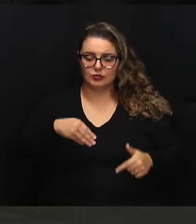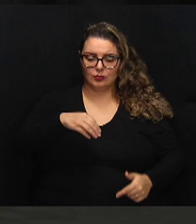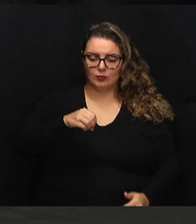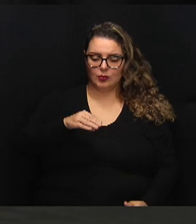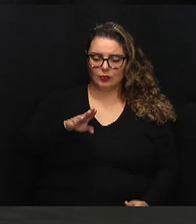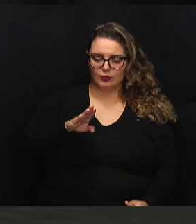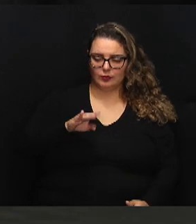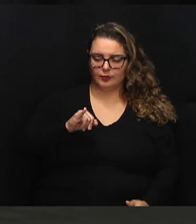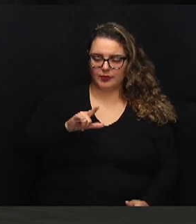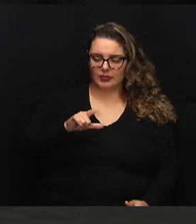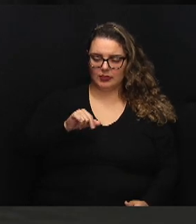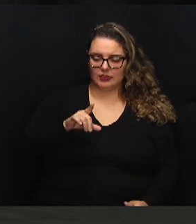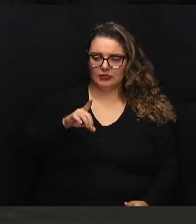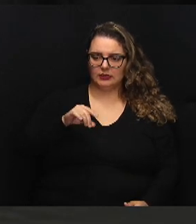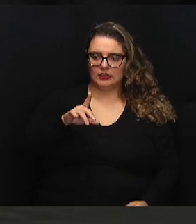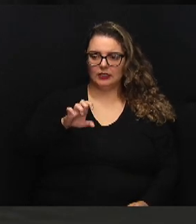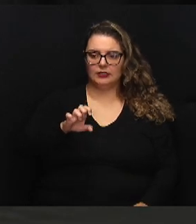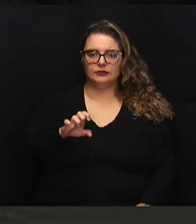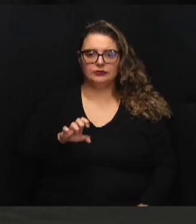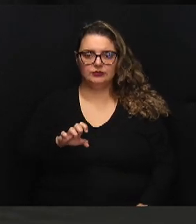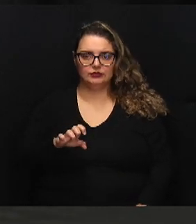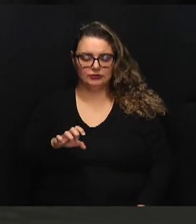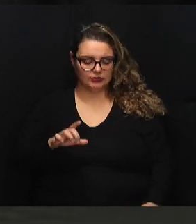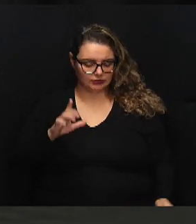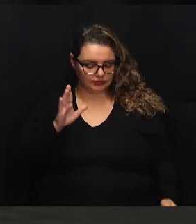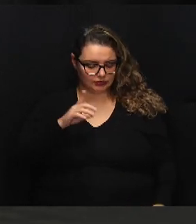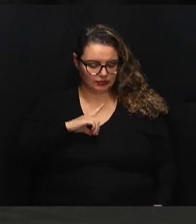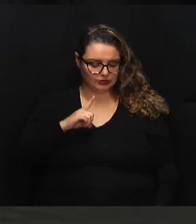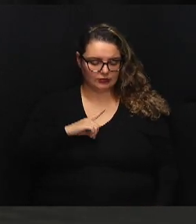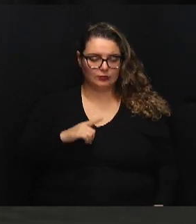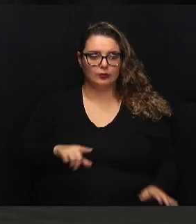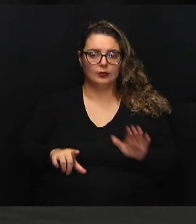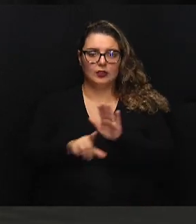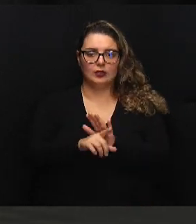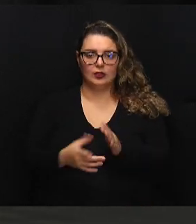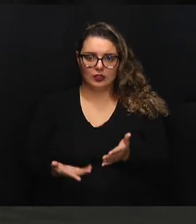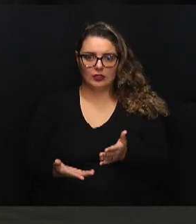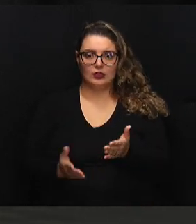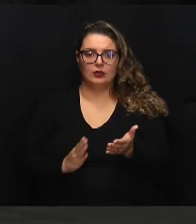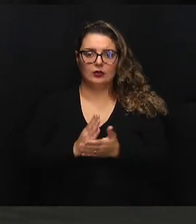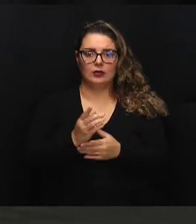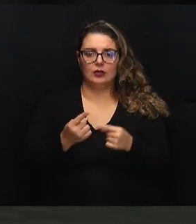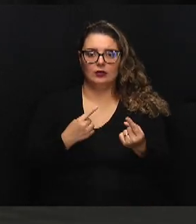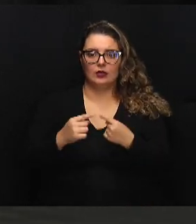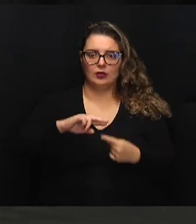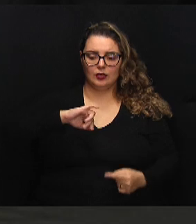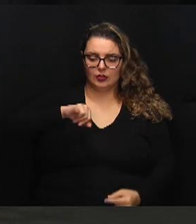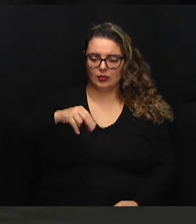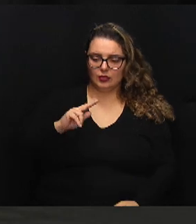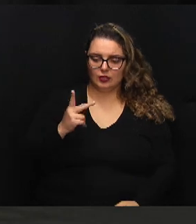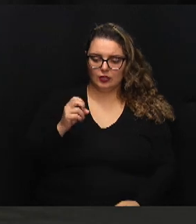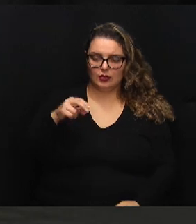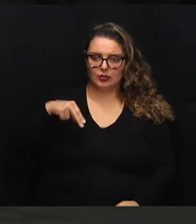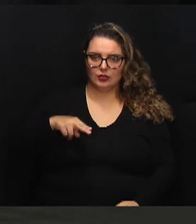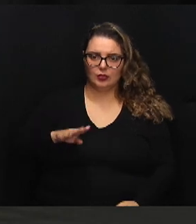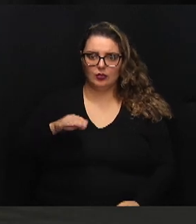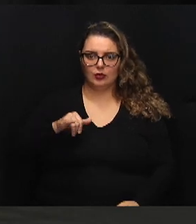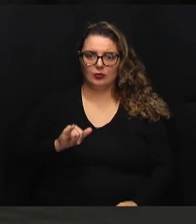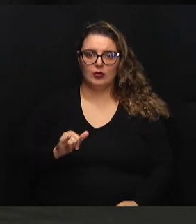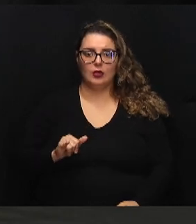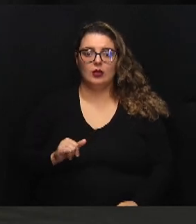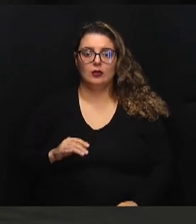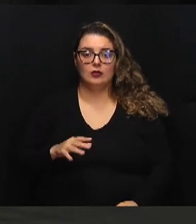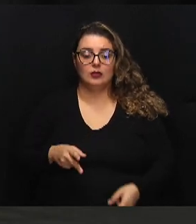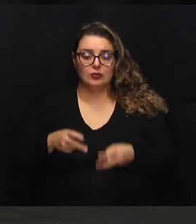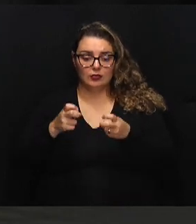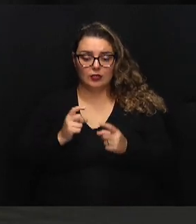já teve uma lei municipal aprovando que a Avenida John Boy do Lopo seja reconhecida como estrada municipal, até